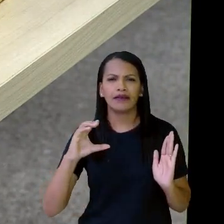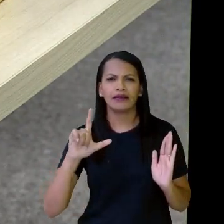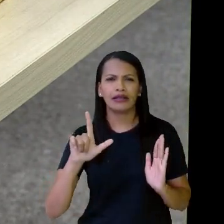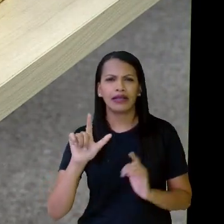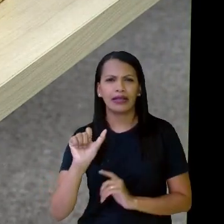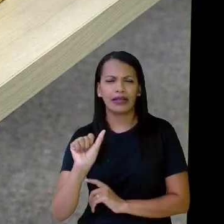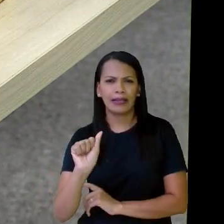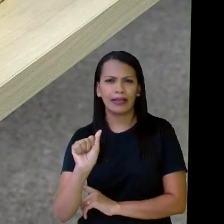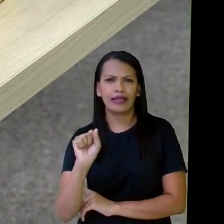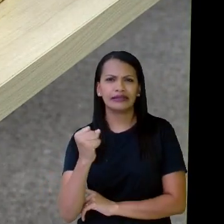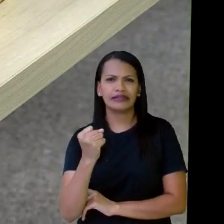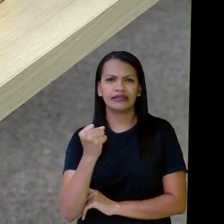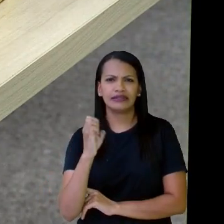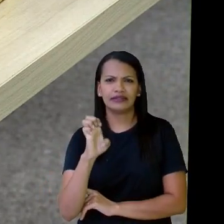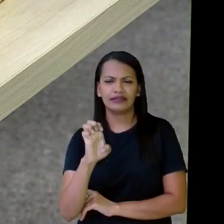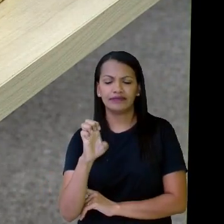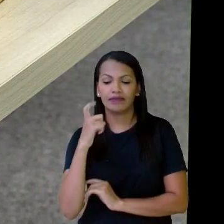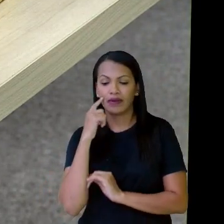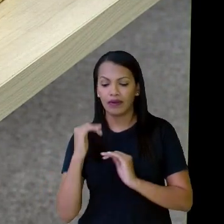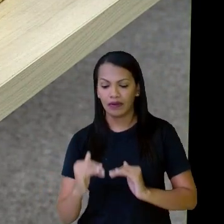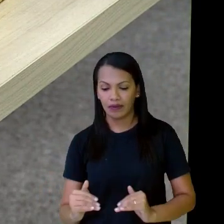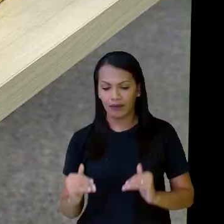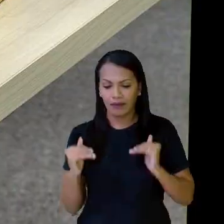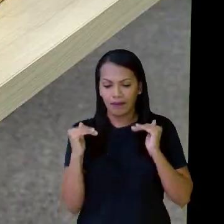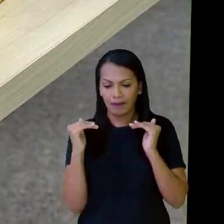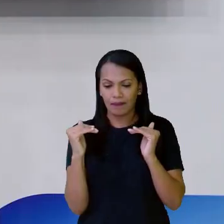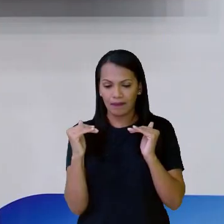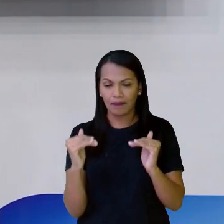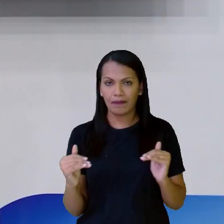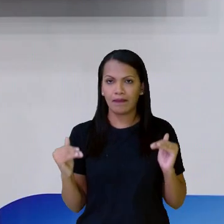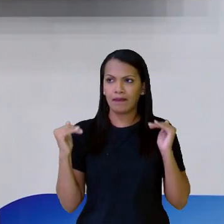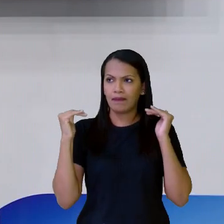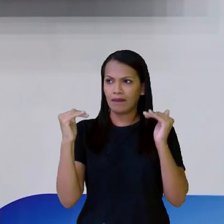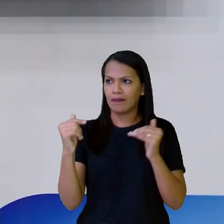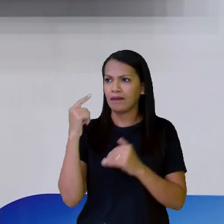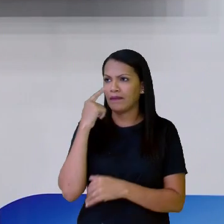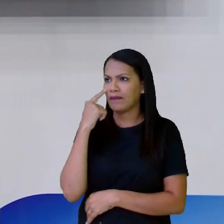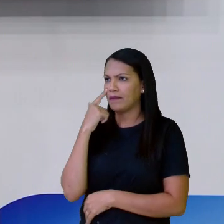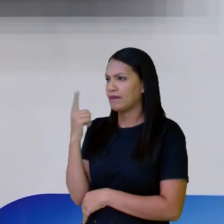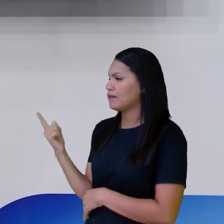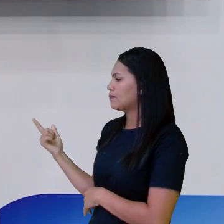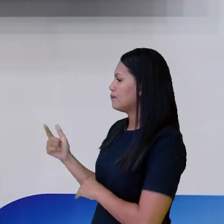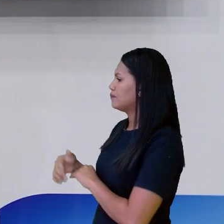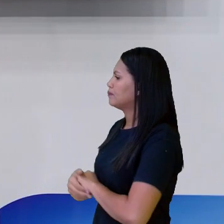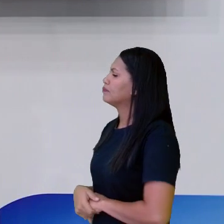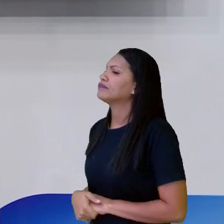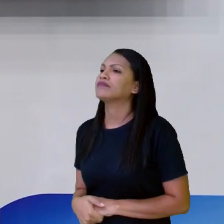eu tenho 4 classes. O número é